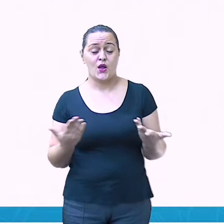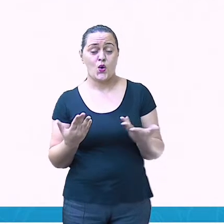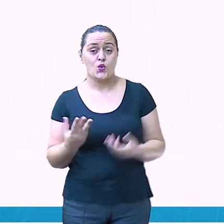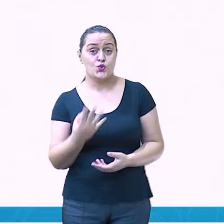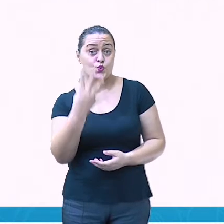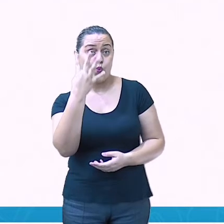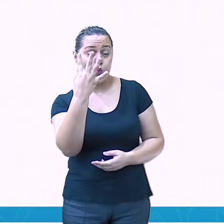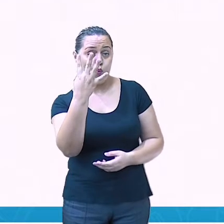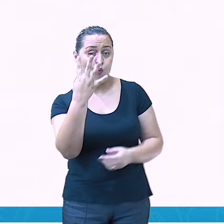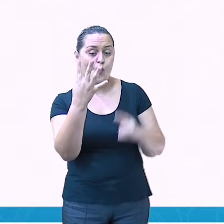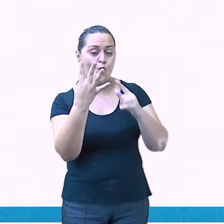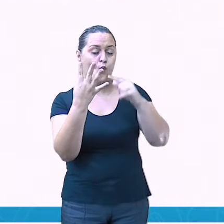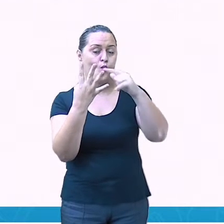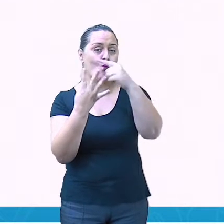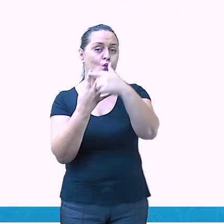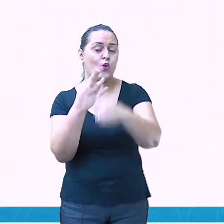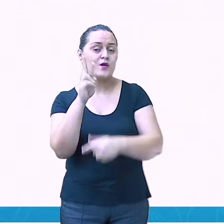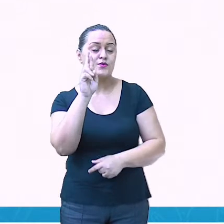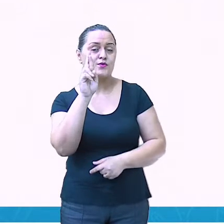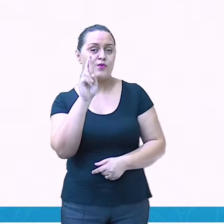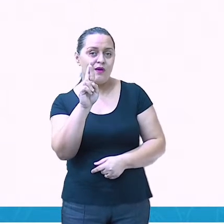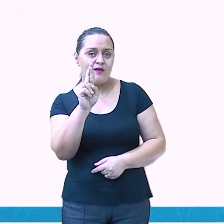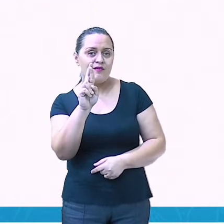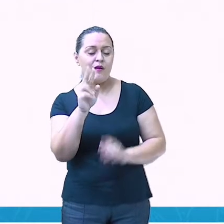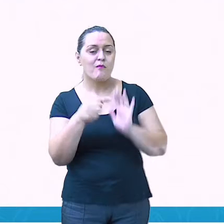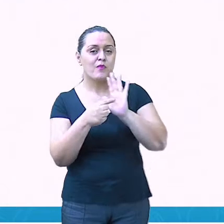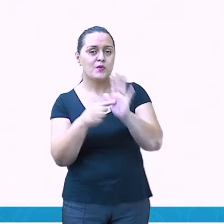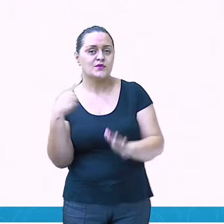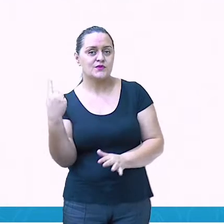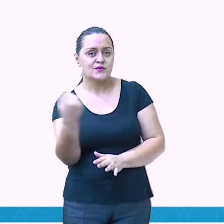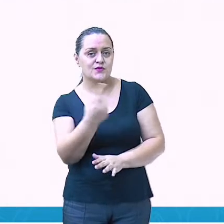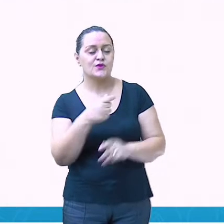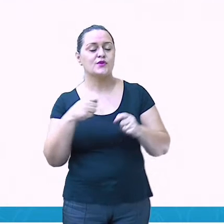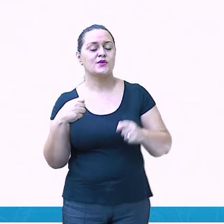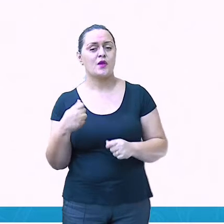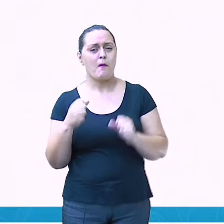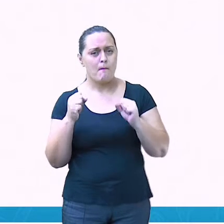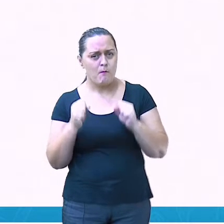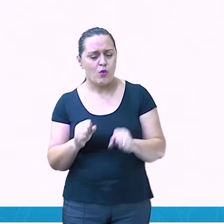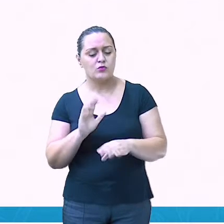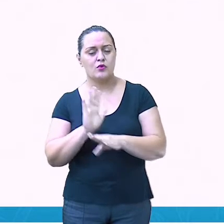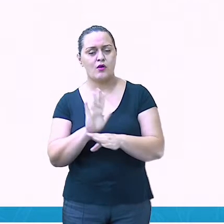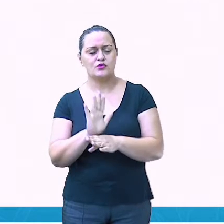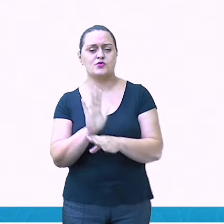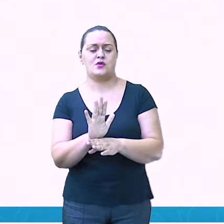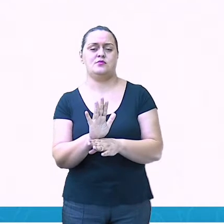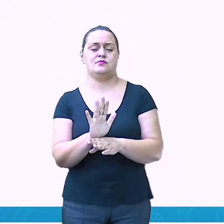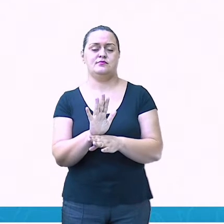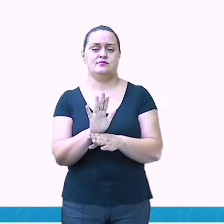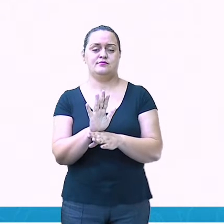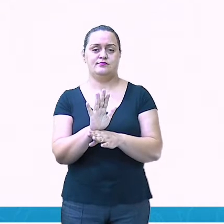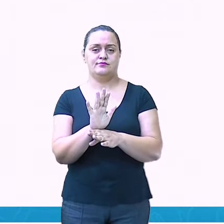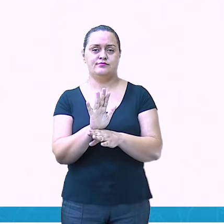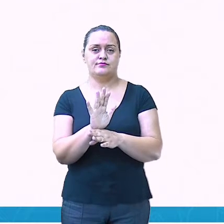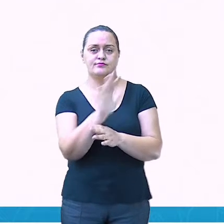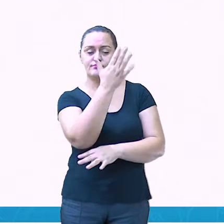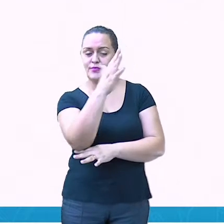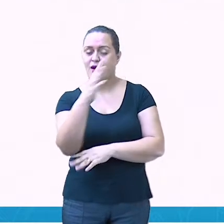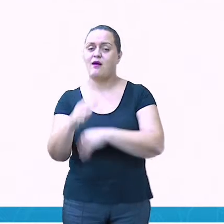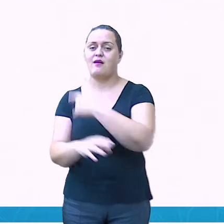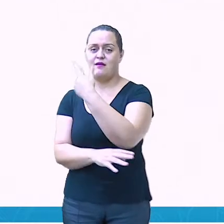para combater é só repensar, reduzir, reutilizar e